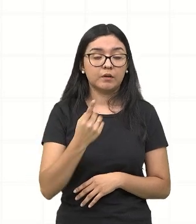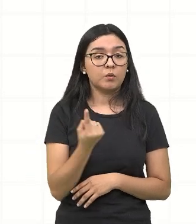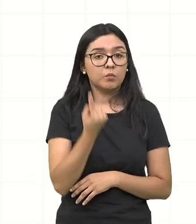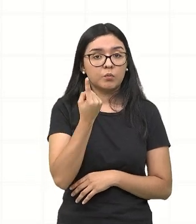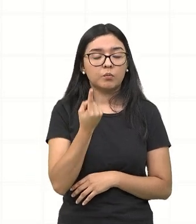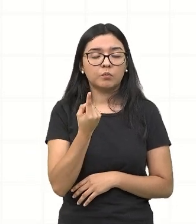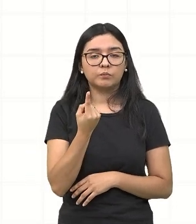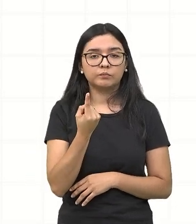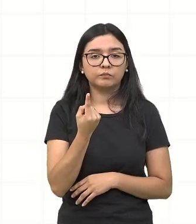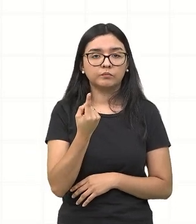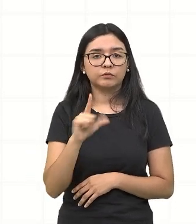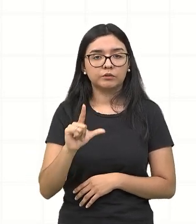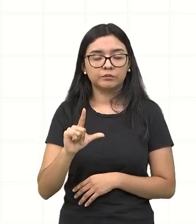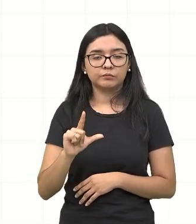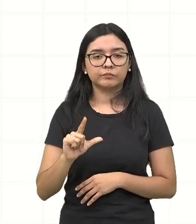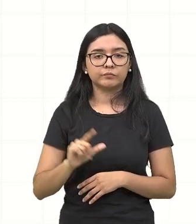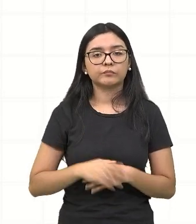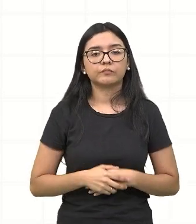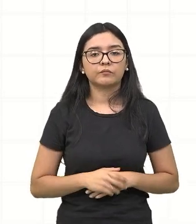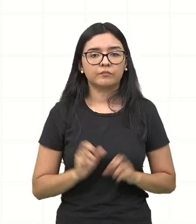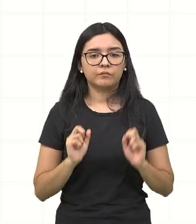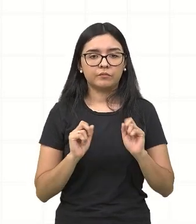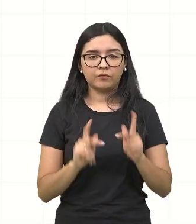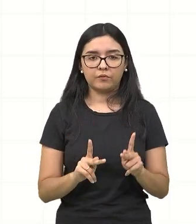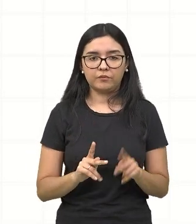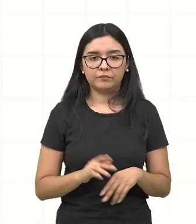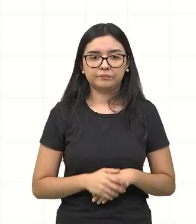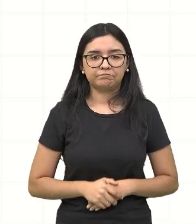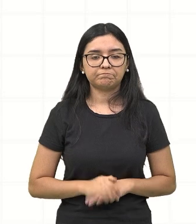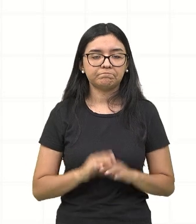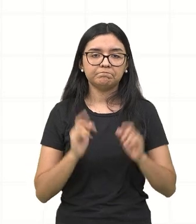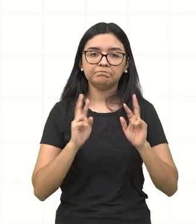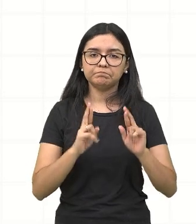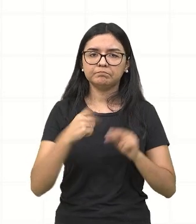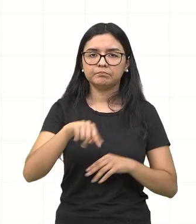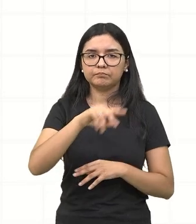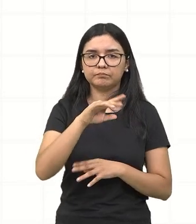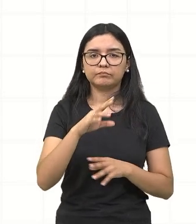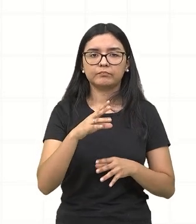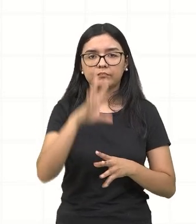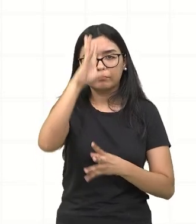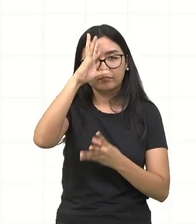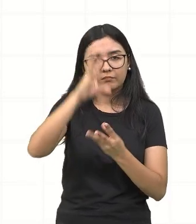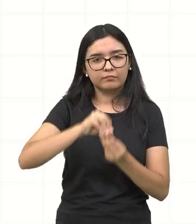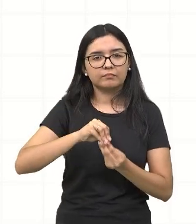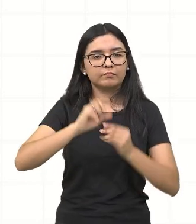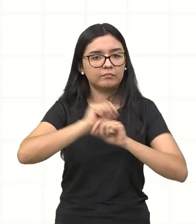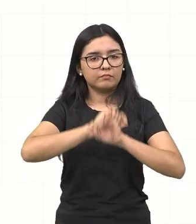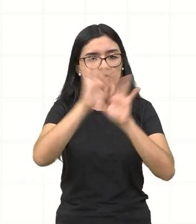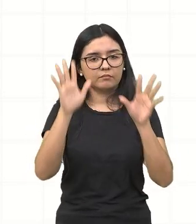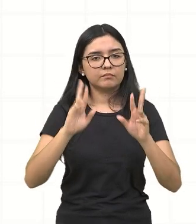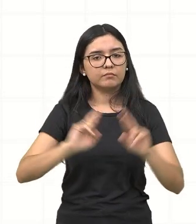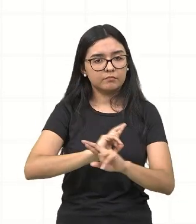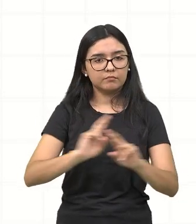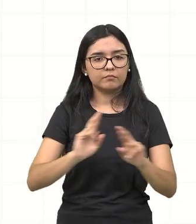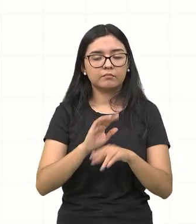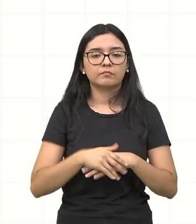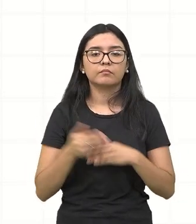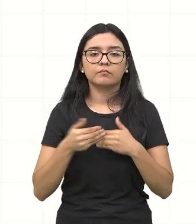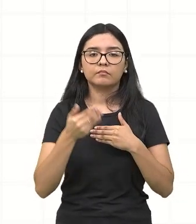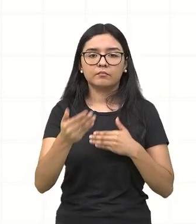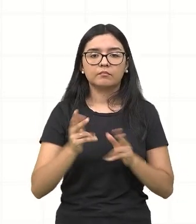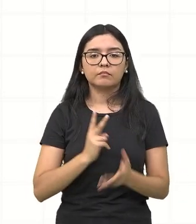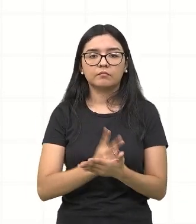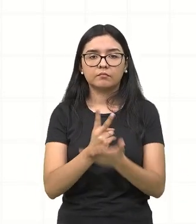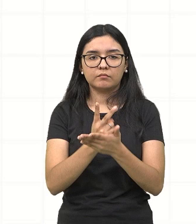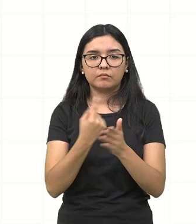a 1 litro, beleza? Espero que você tenha compreendido essa relação aí, ó. Vamos continuar porque tem mais uma questão